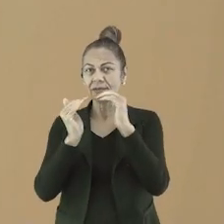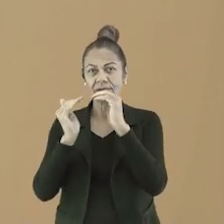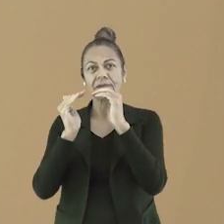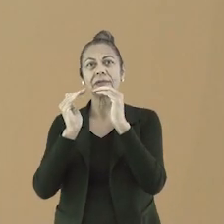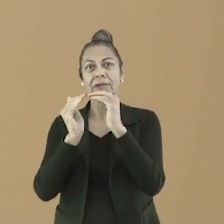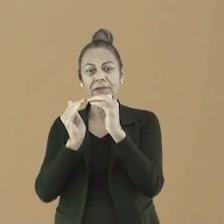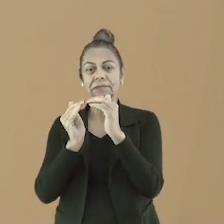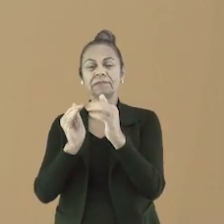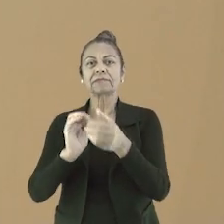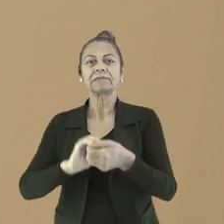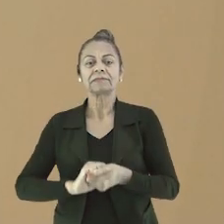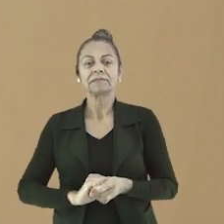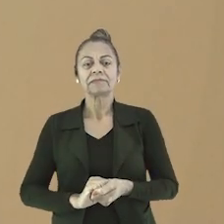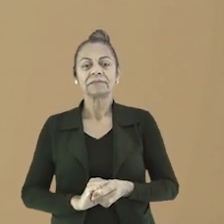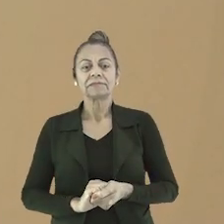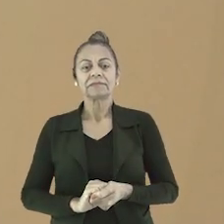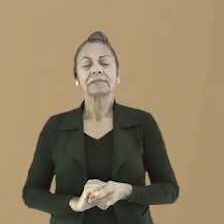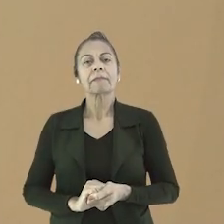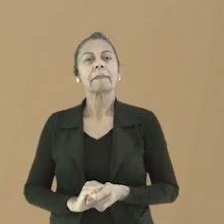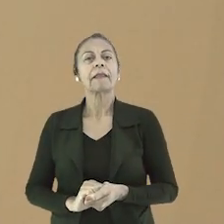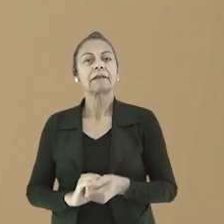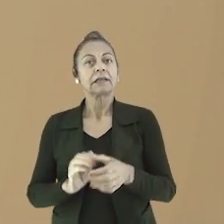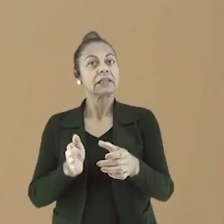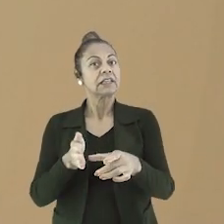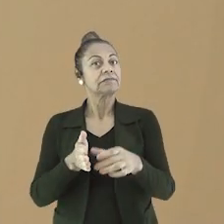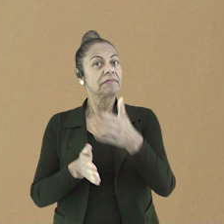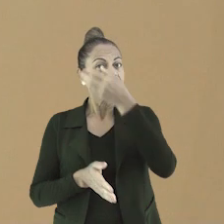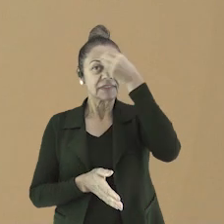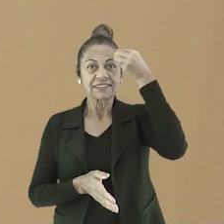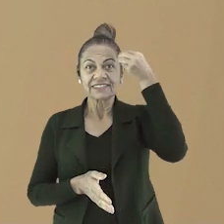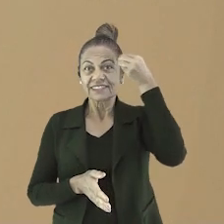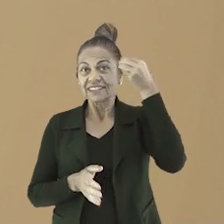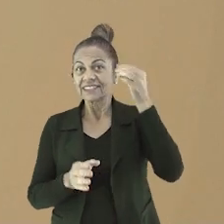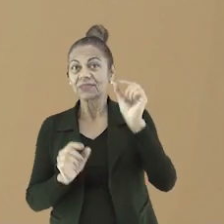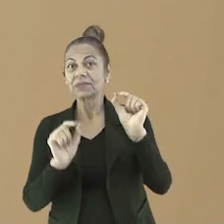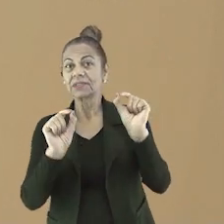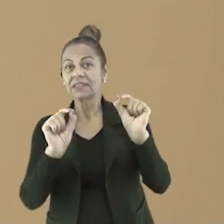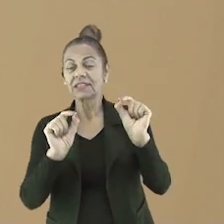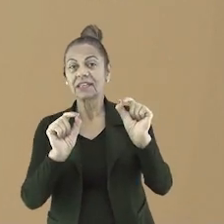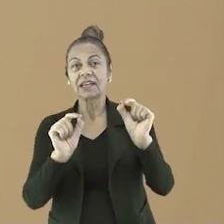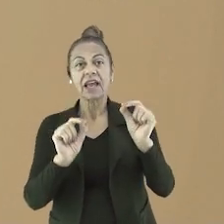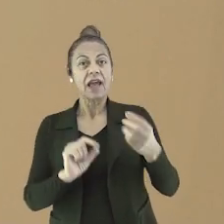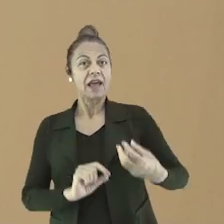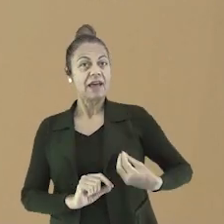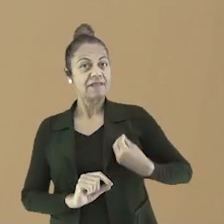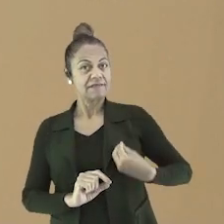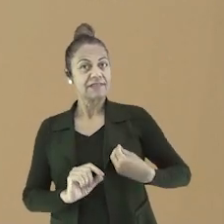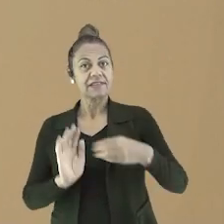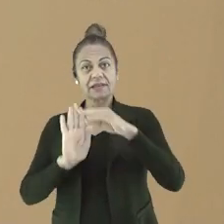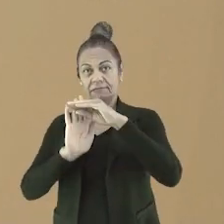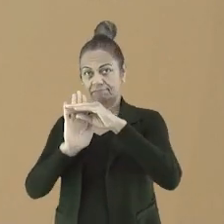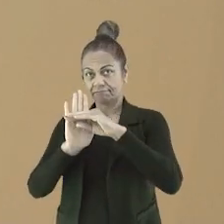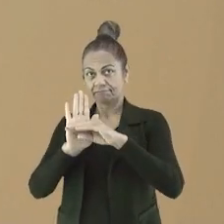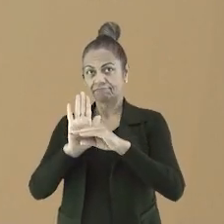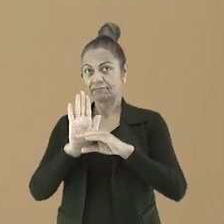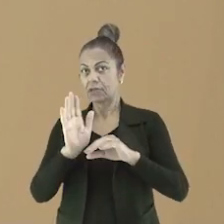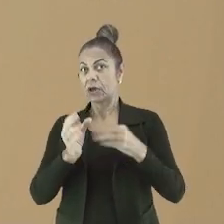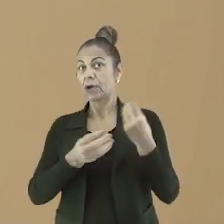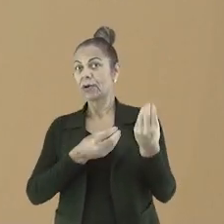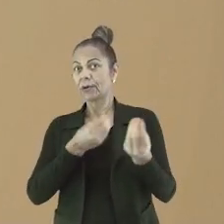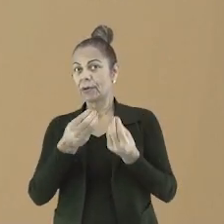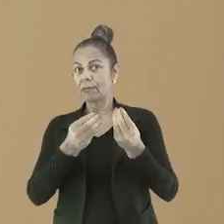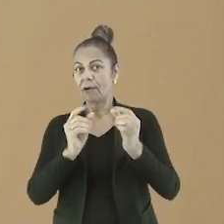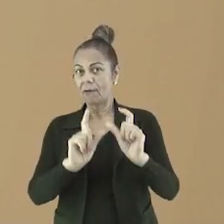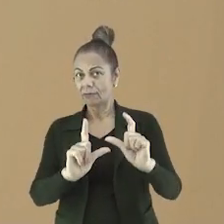Atenção estudante! Não se esqueça de que agora você pode marcar a sua presença também aqui nas aulas da TV. Para isso, é só